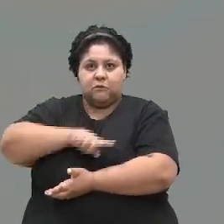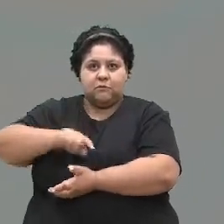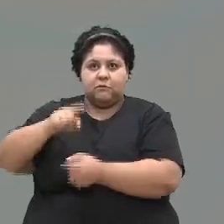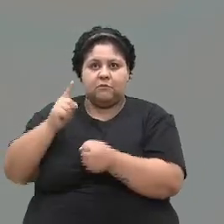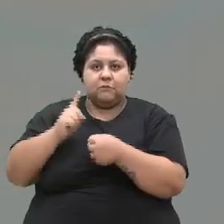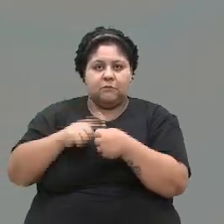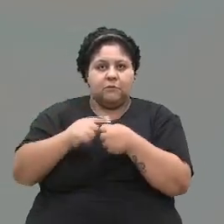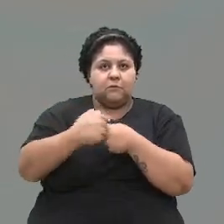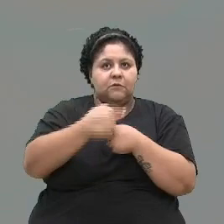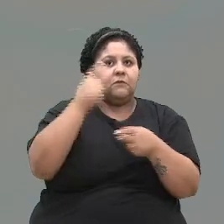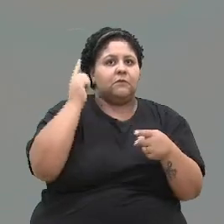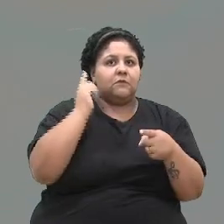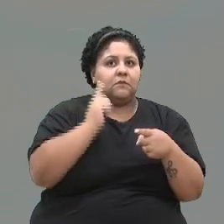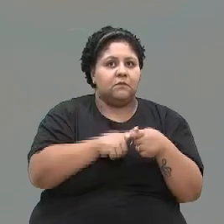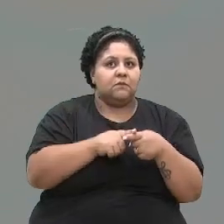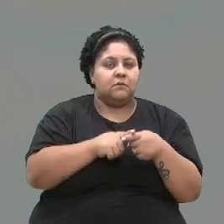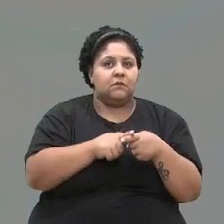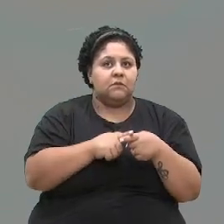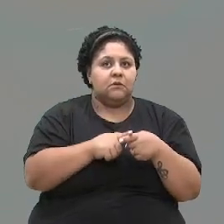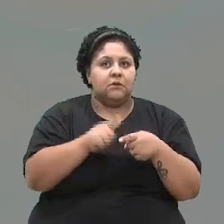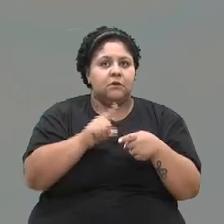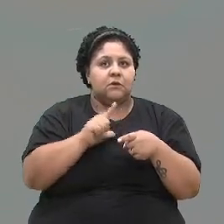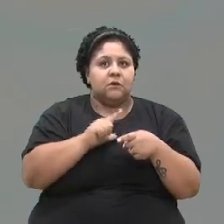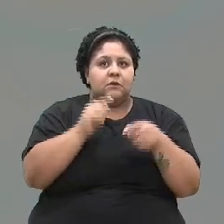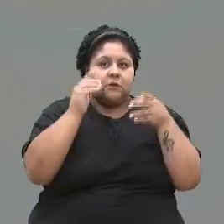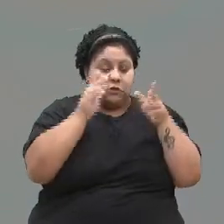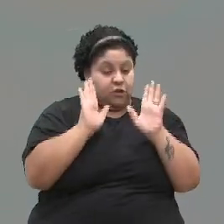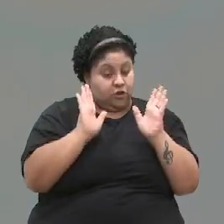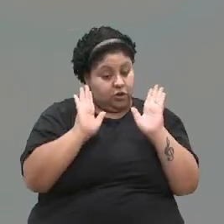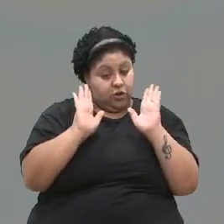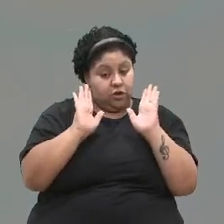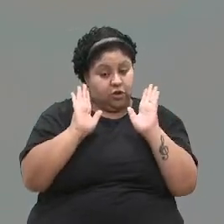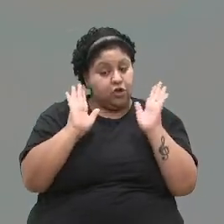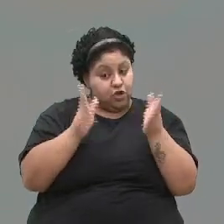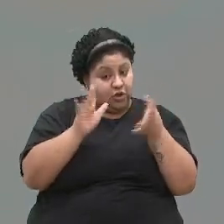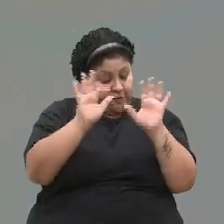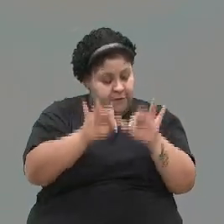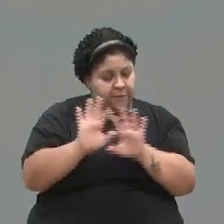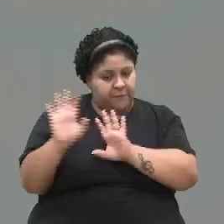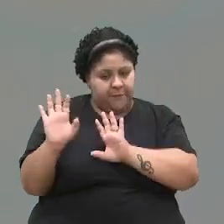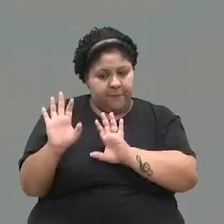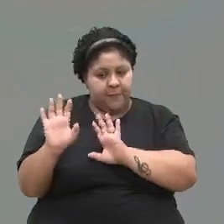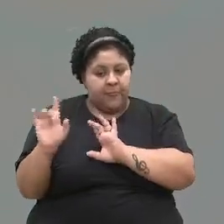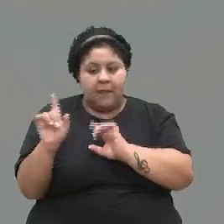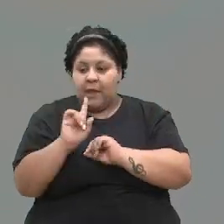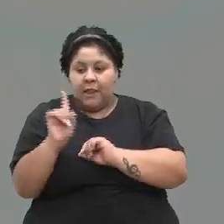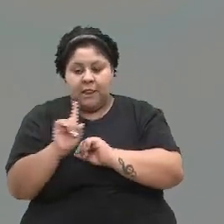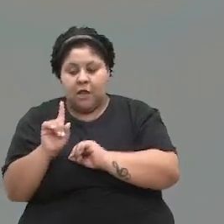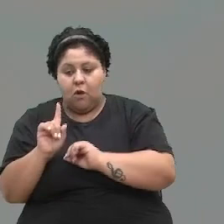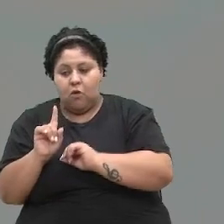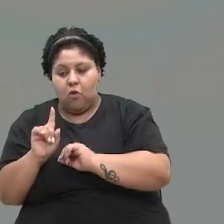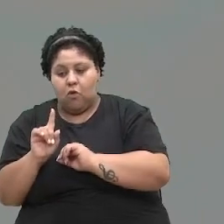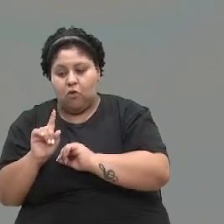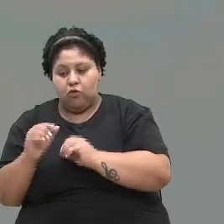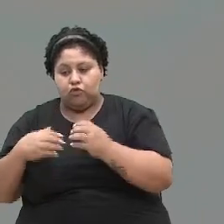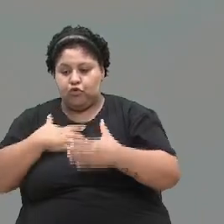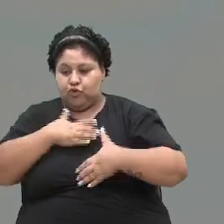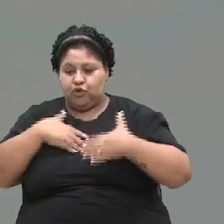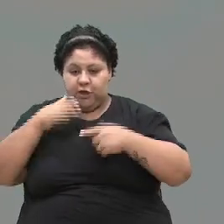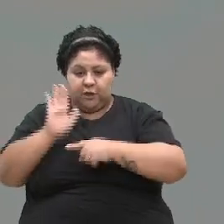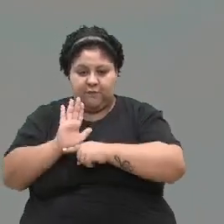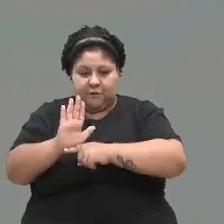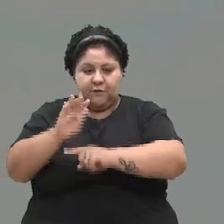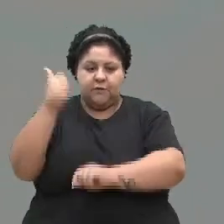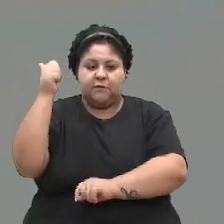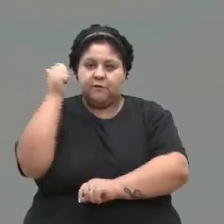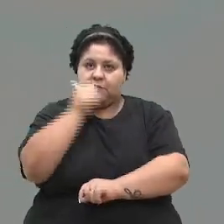cidade, porque ela prevê, já vou concluir, não só medidas de ajuda às